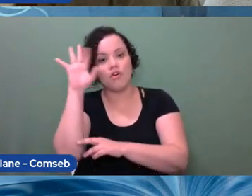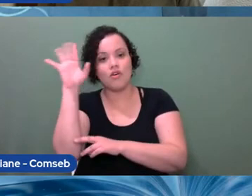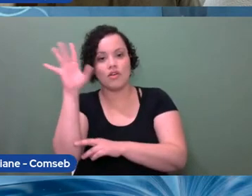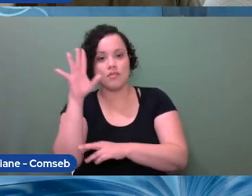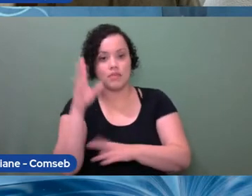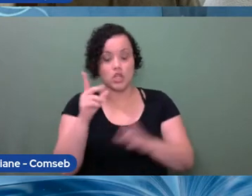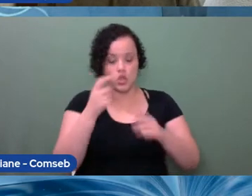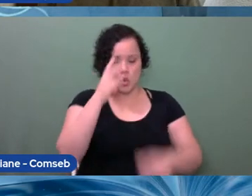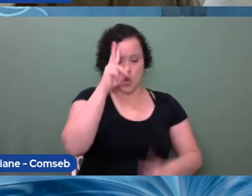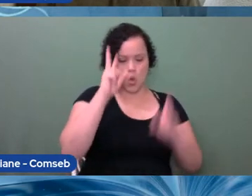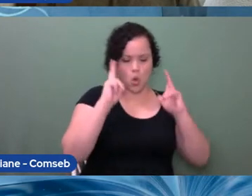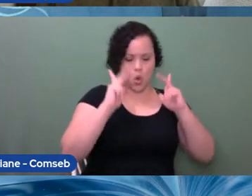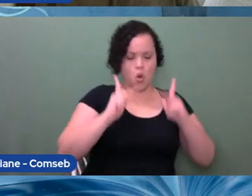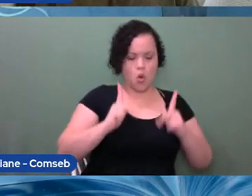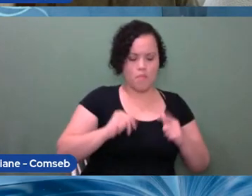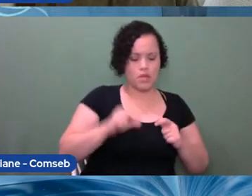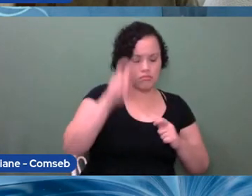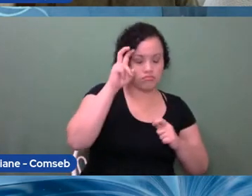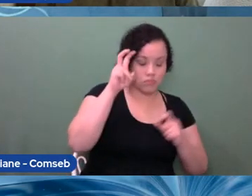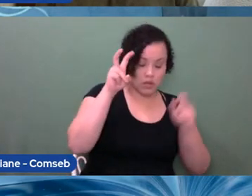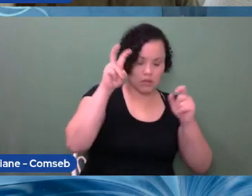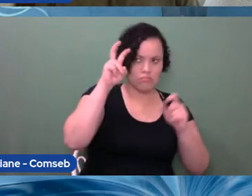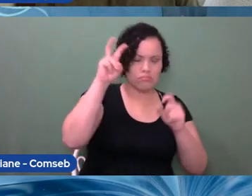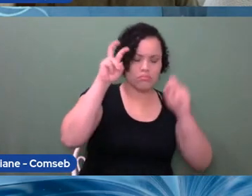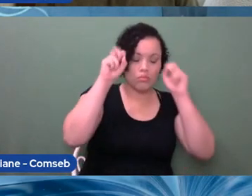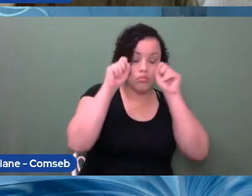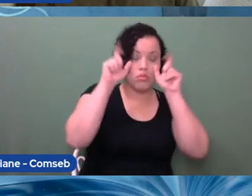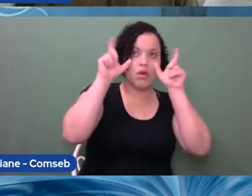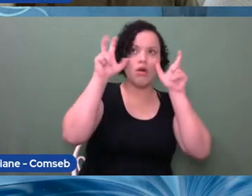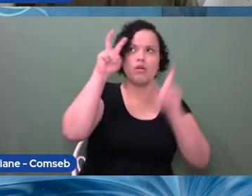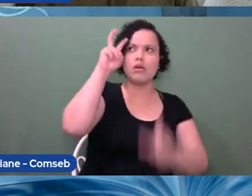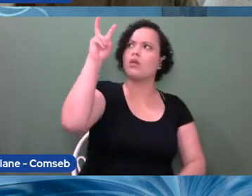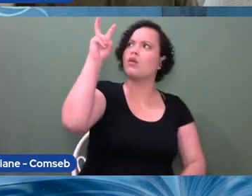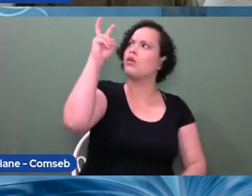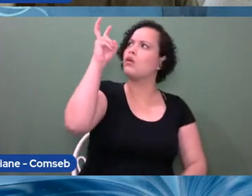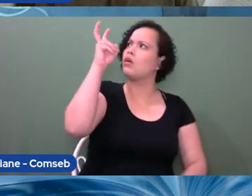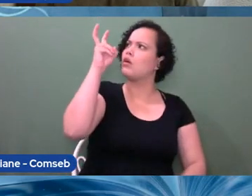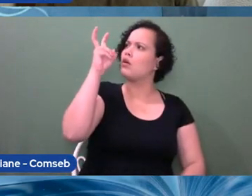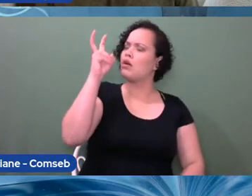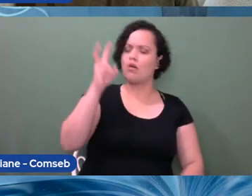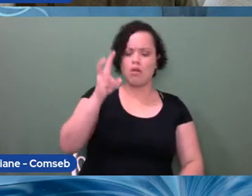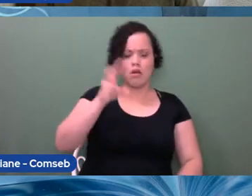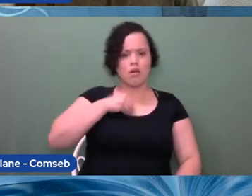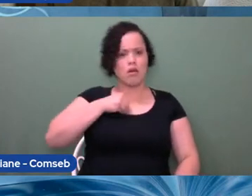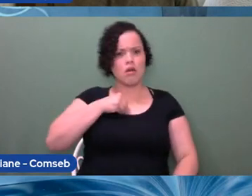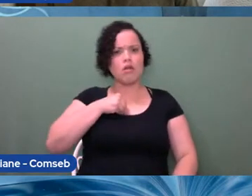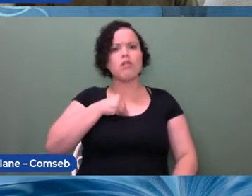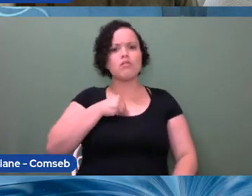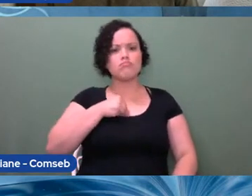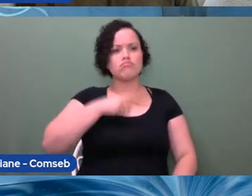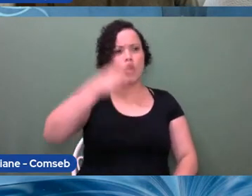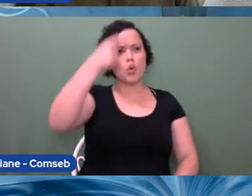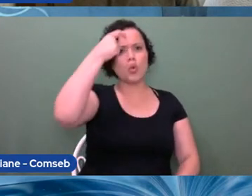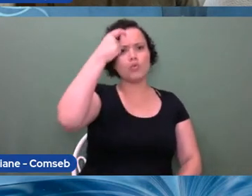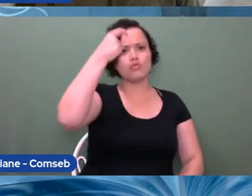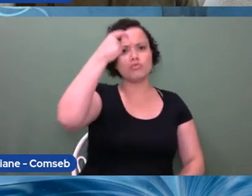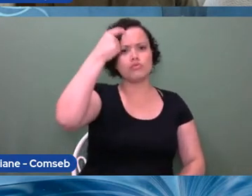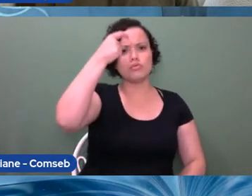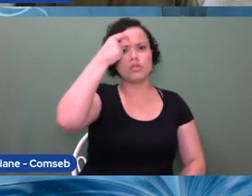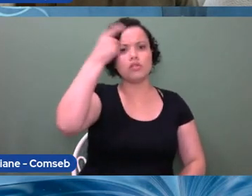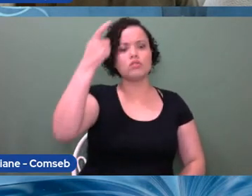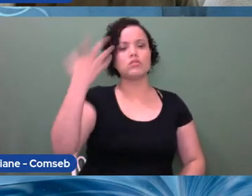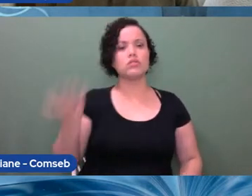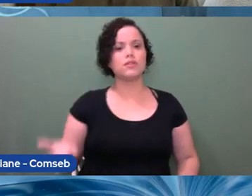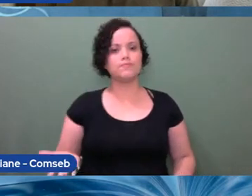né? Ele acorda, conhece-se, possui-se e torna-se consciente, né? Então,